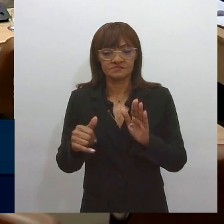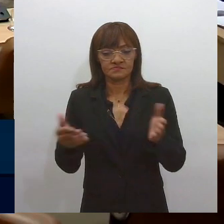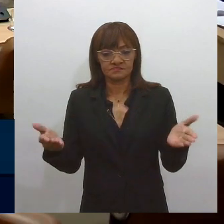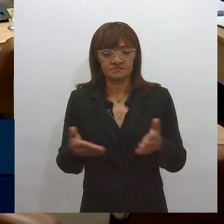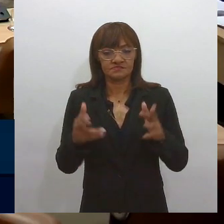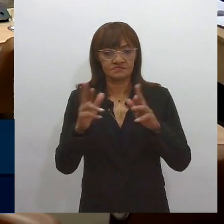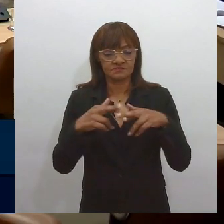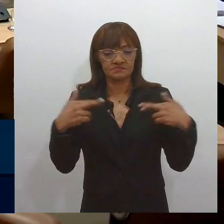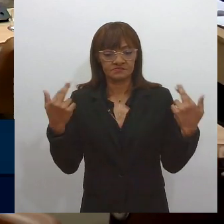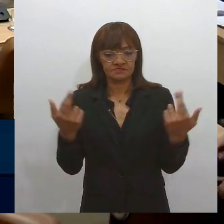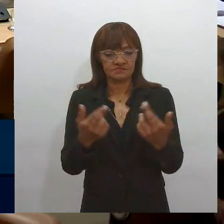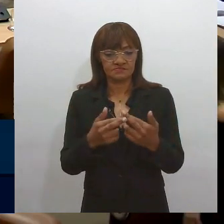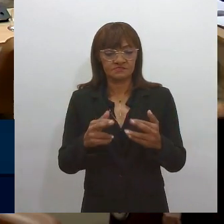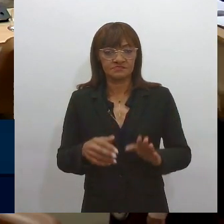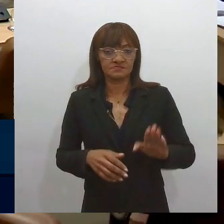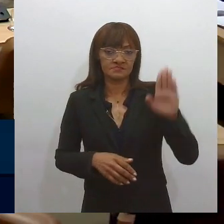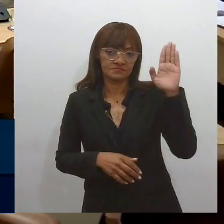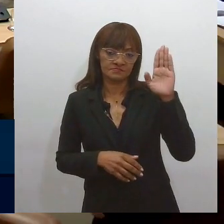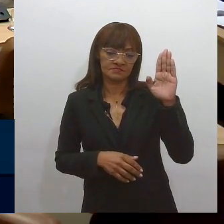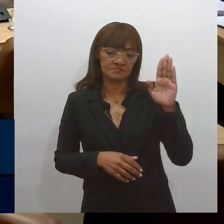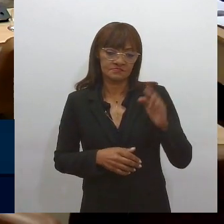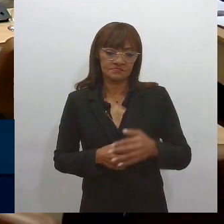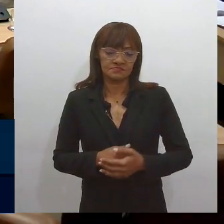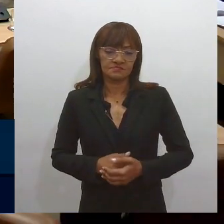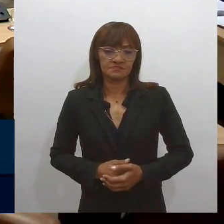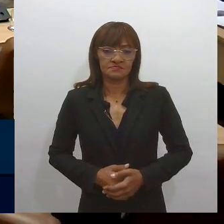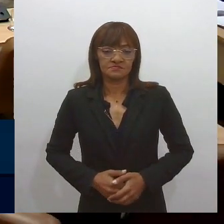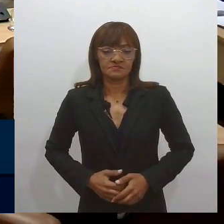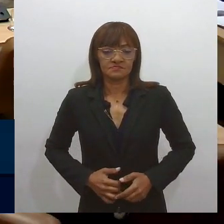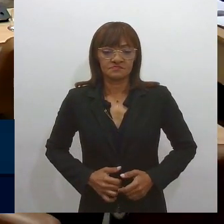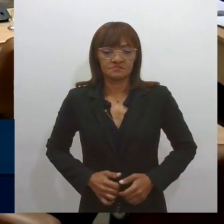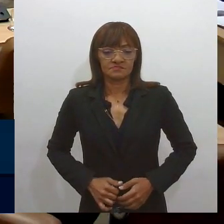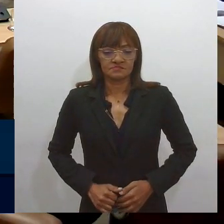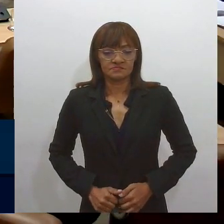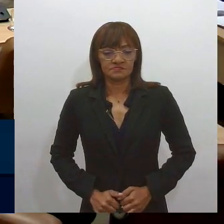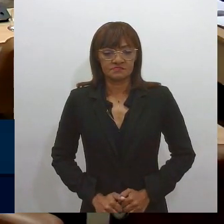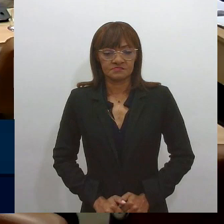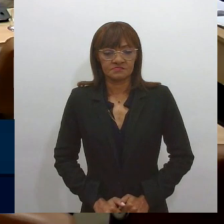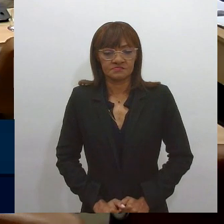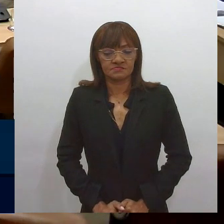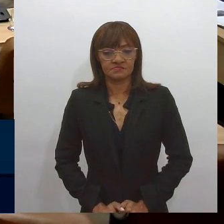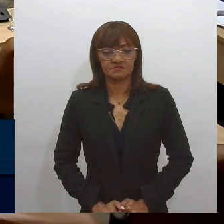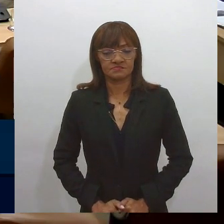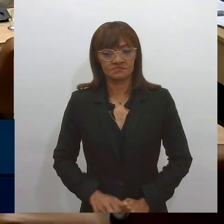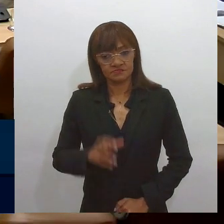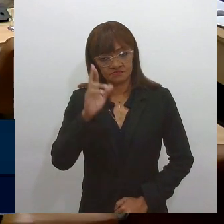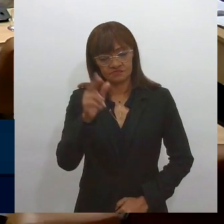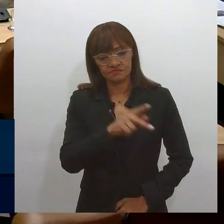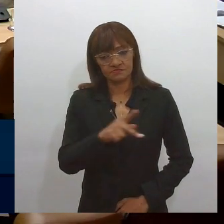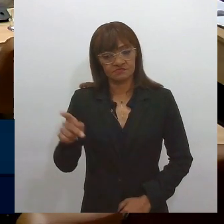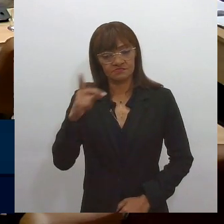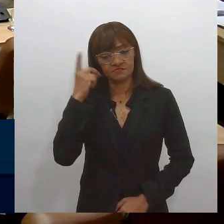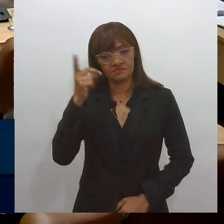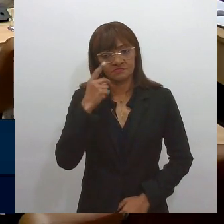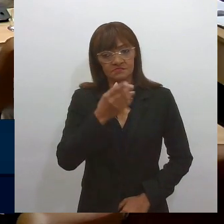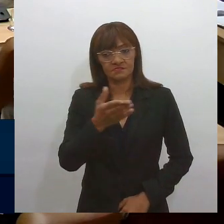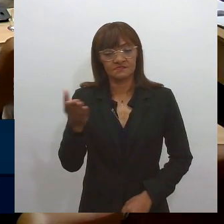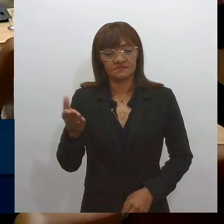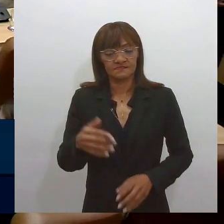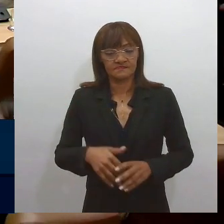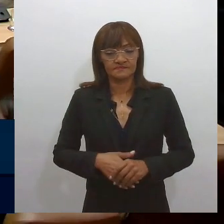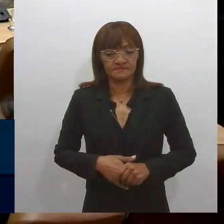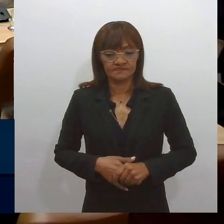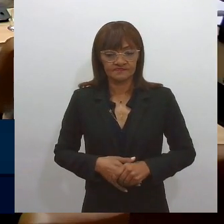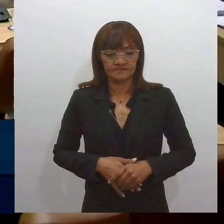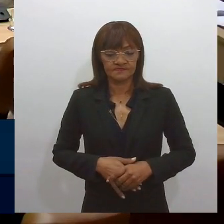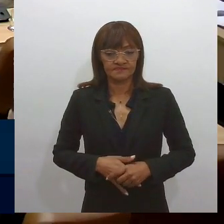Dail tem a palavra senhor presidente senhores deputados falando hoje aqui pedid a parte aqui